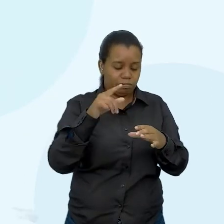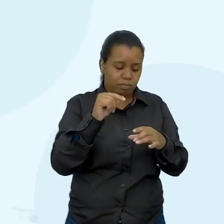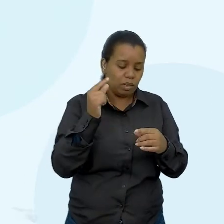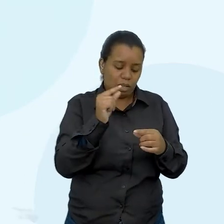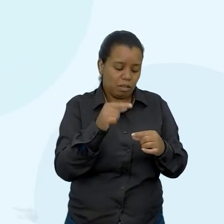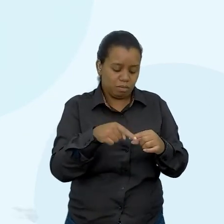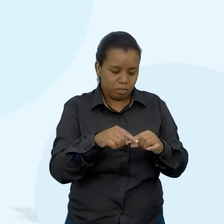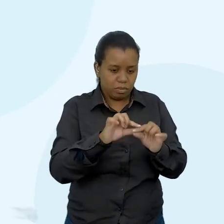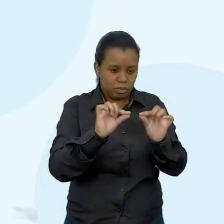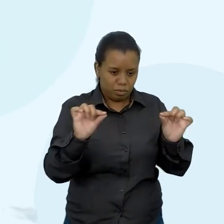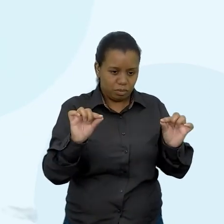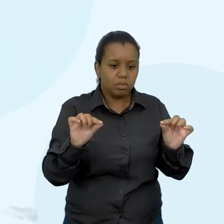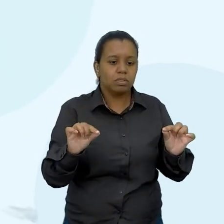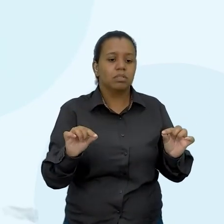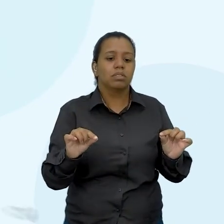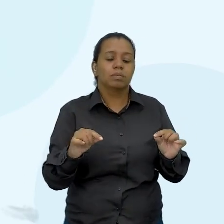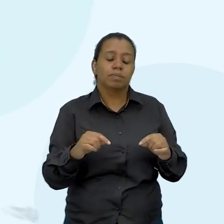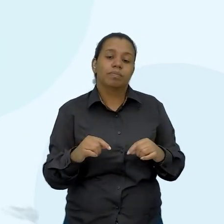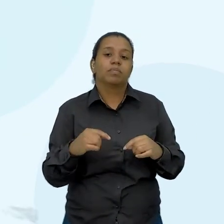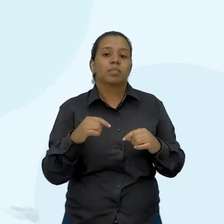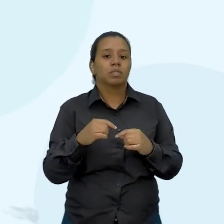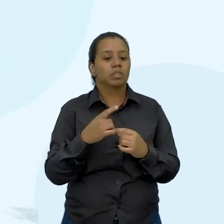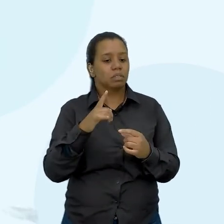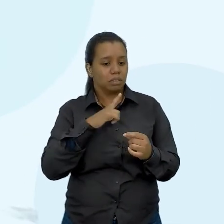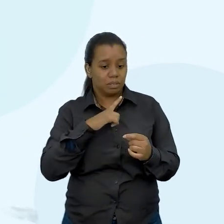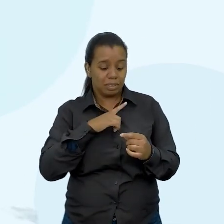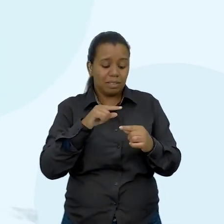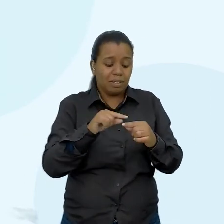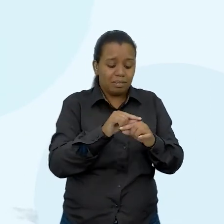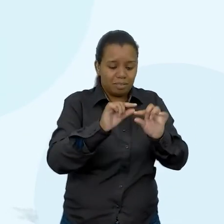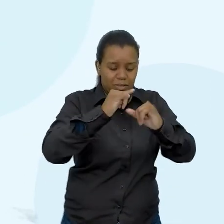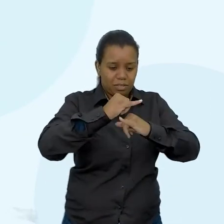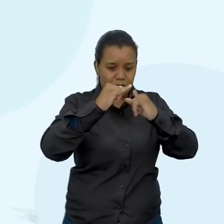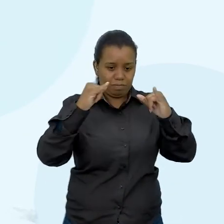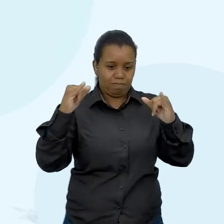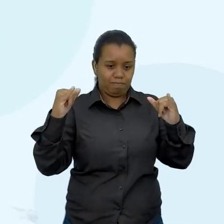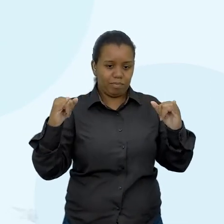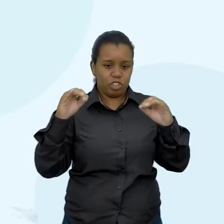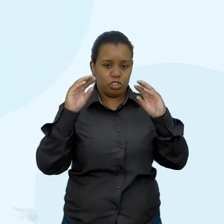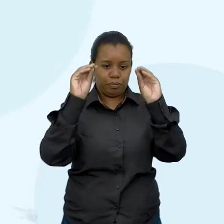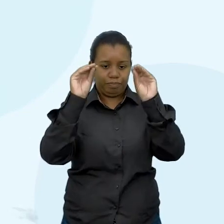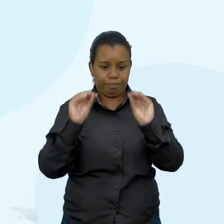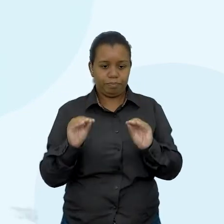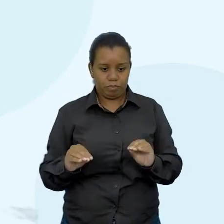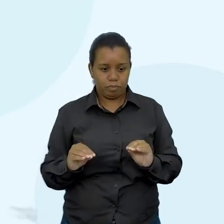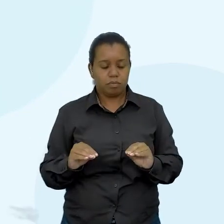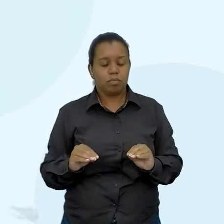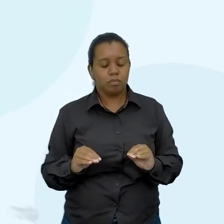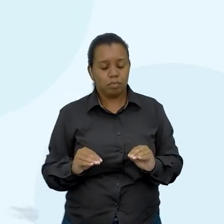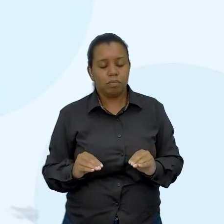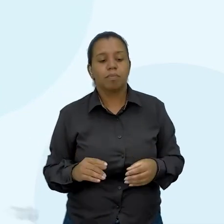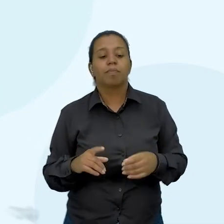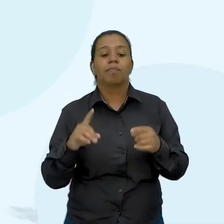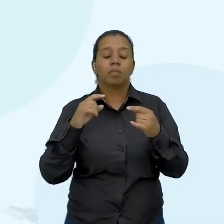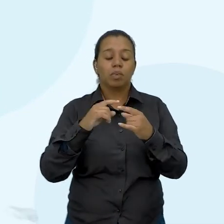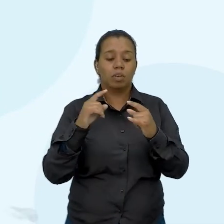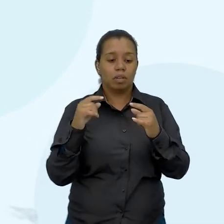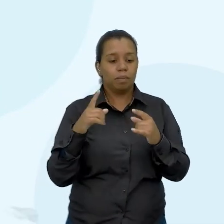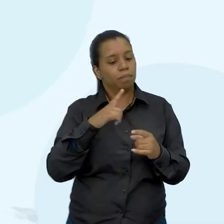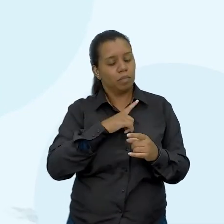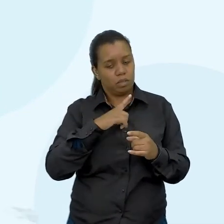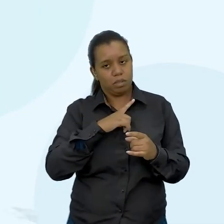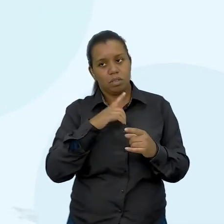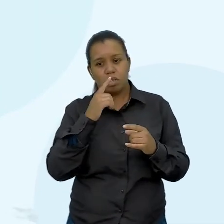ou choveu, alguma goteira, alguma coisa desse tipo, que encoste na instalação, os elétrons da instalação com os elétrons da